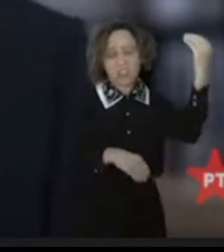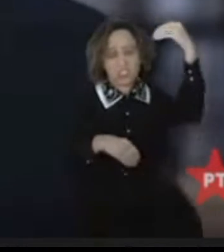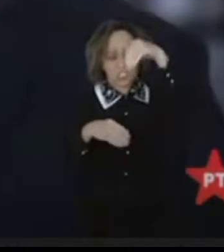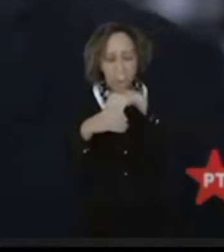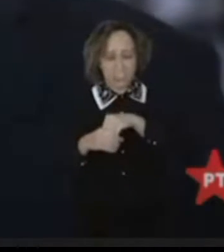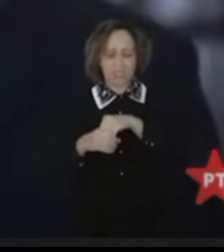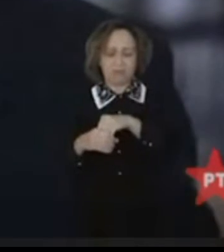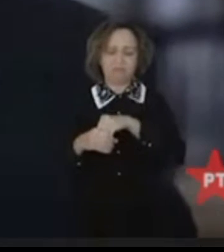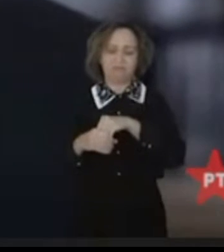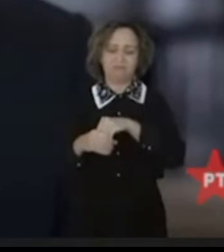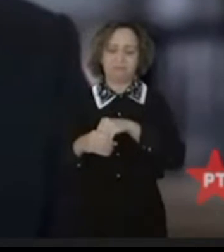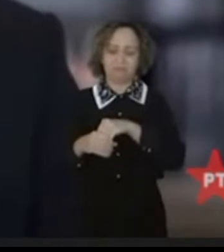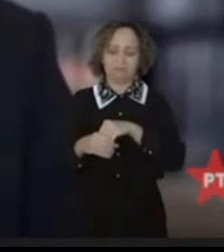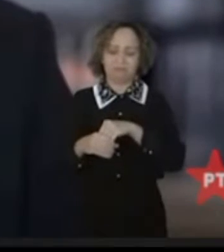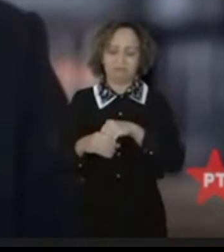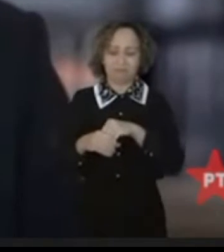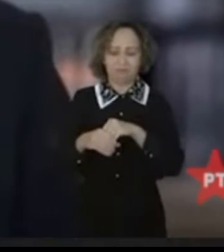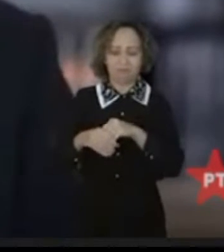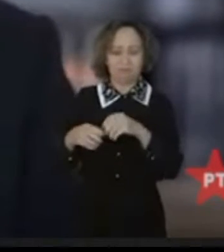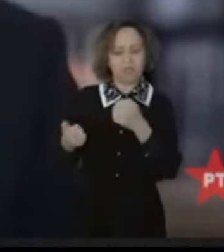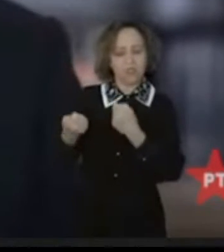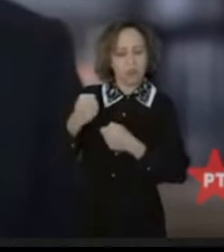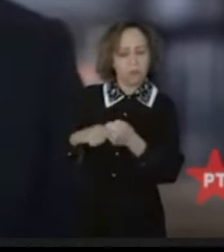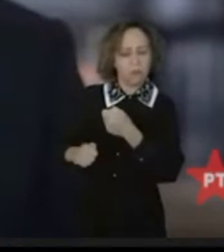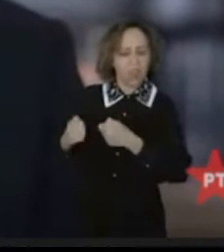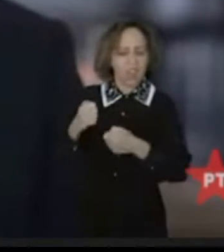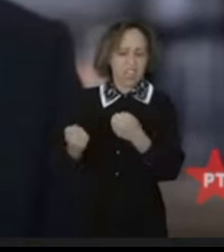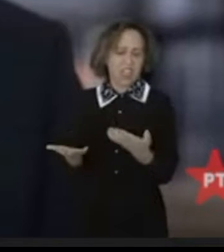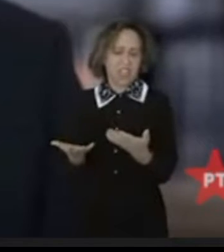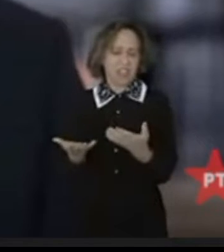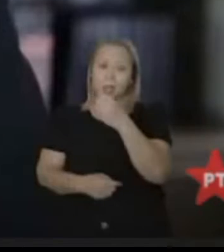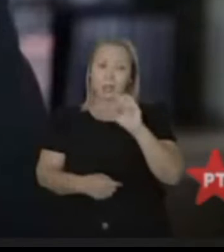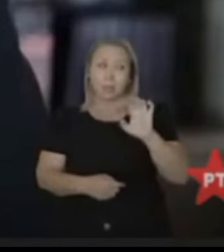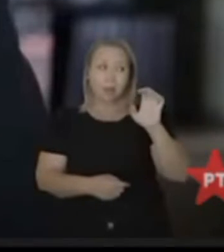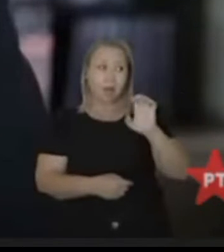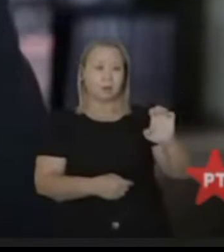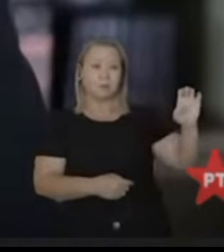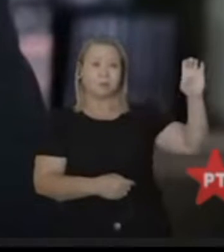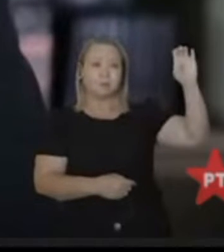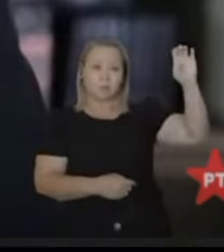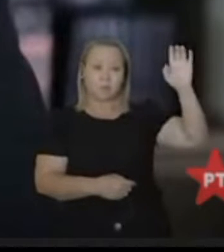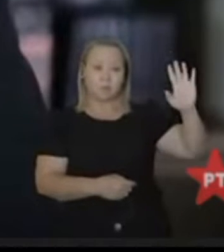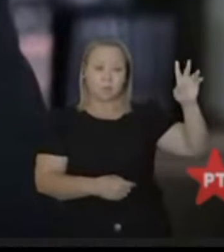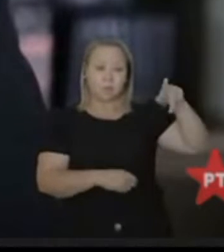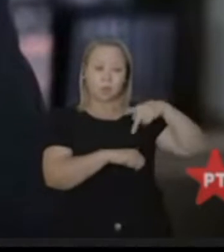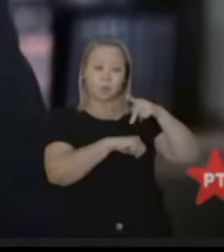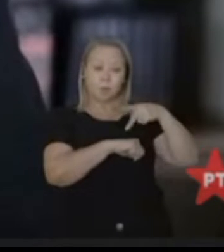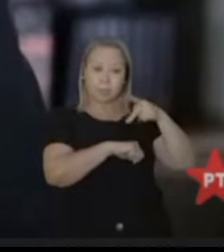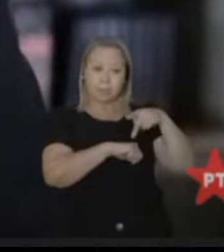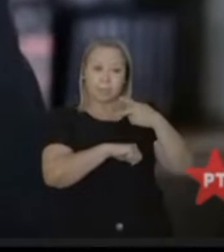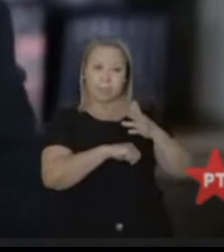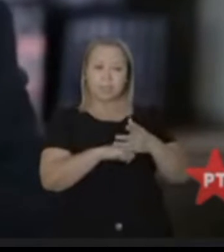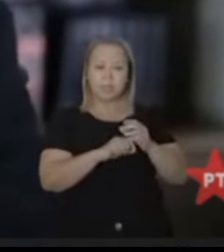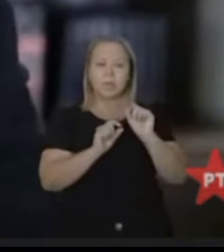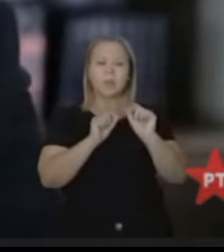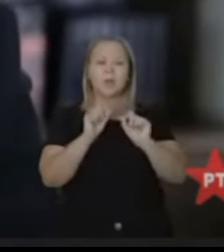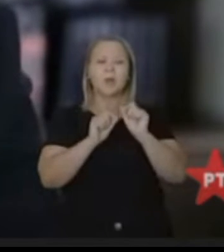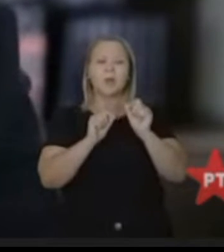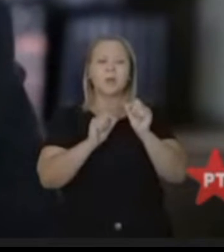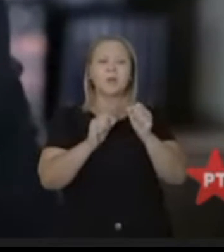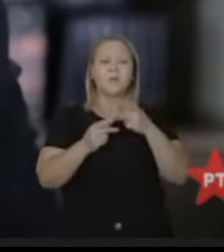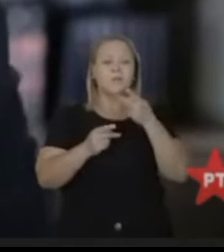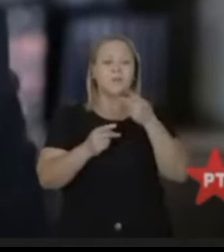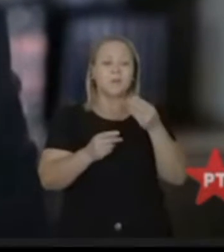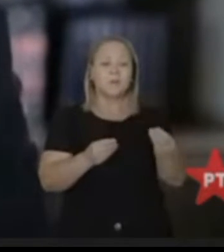existirá se não existir o povo com capacidade de trabalhar e de consumir. Ou seja, na medida em que você coloque